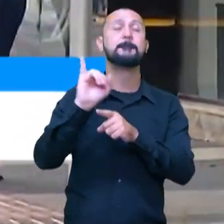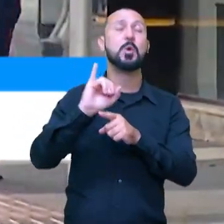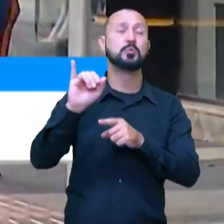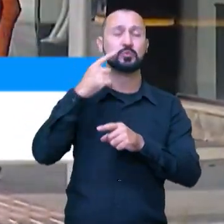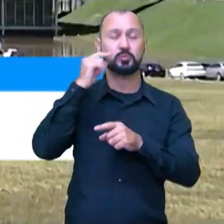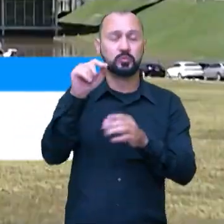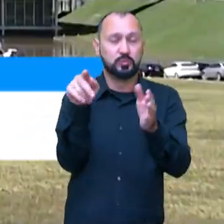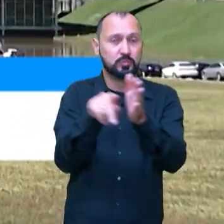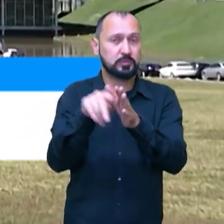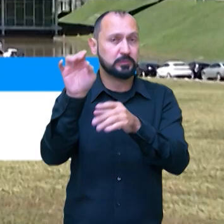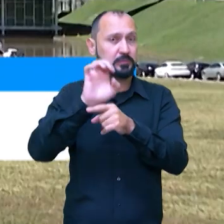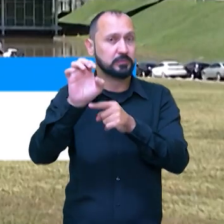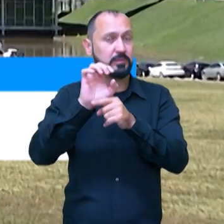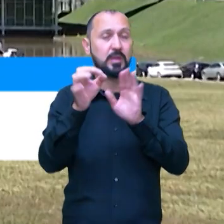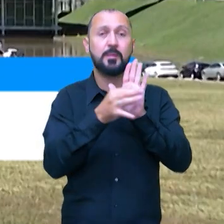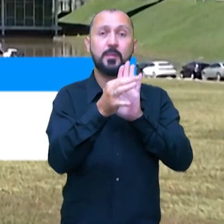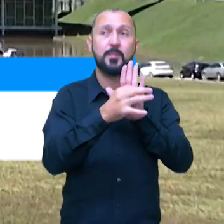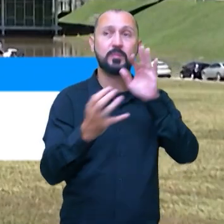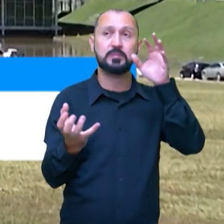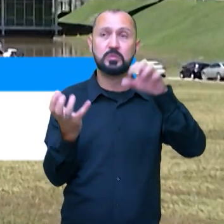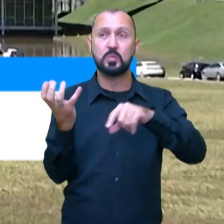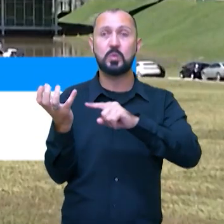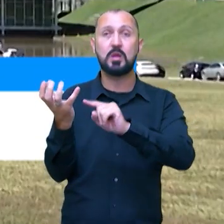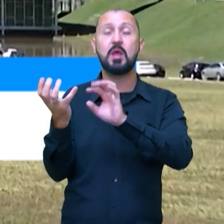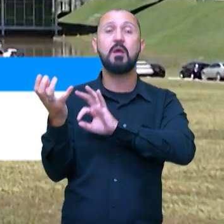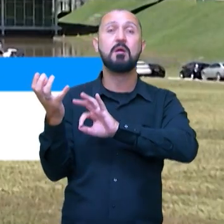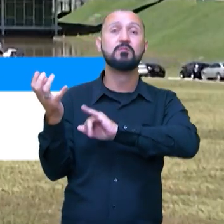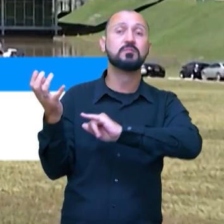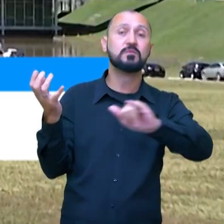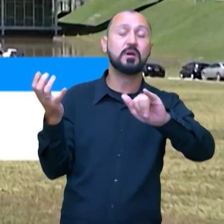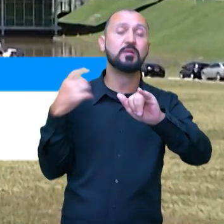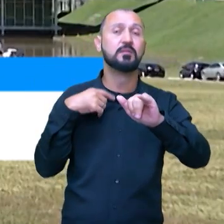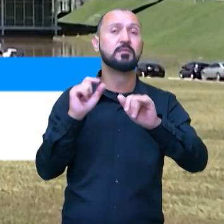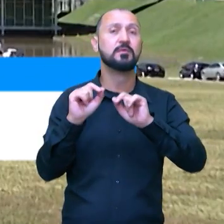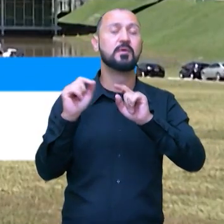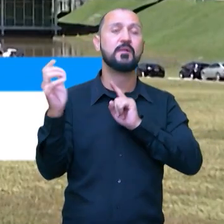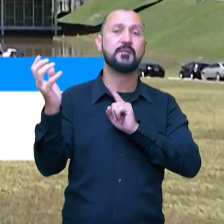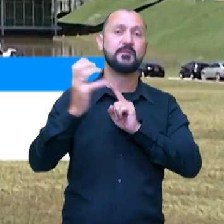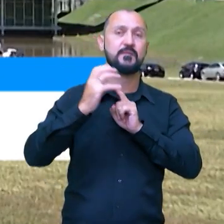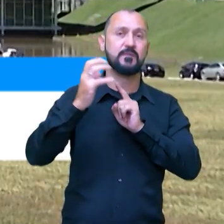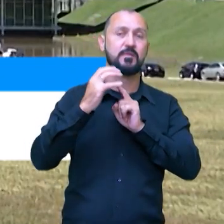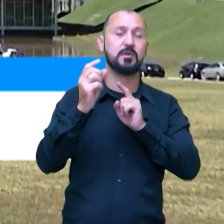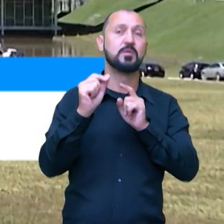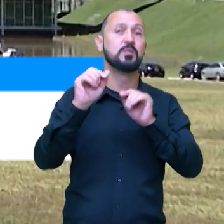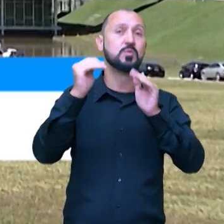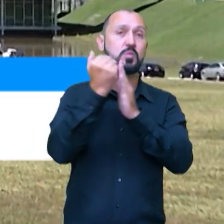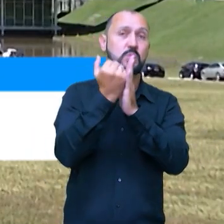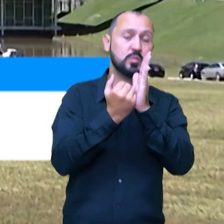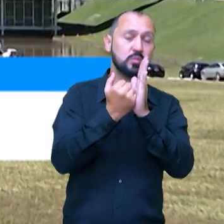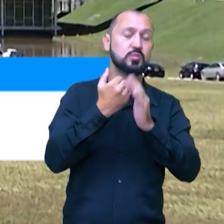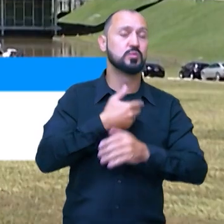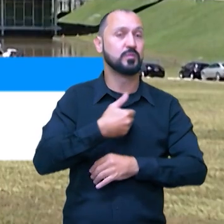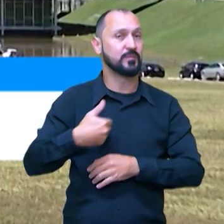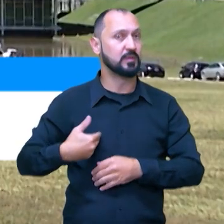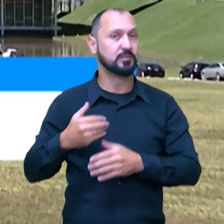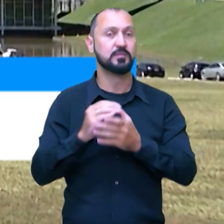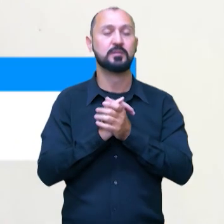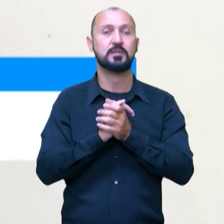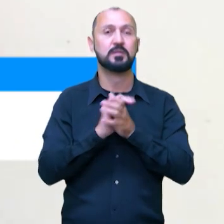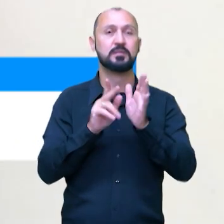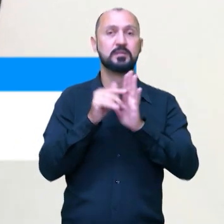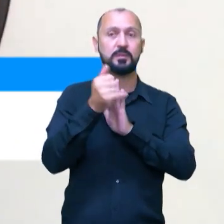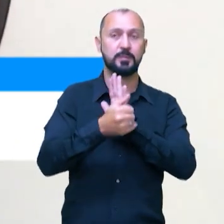imposto estadual e a proposta que tramita no Congresso tem potencial para causar um grande impacto nos cofres dos